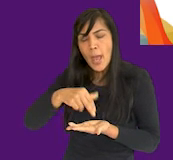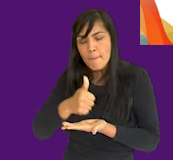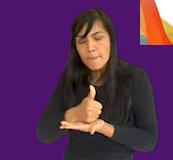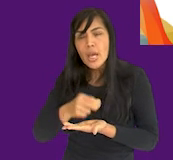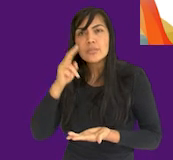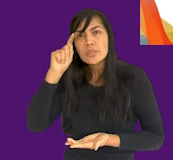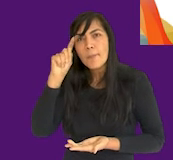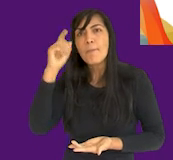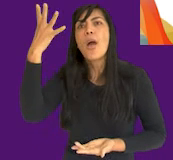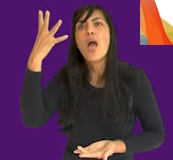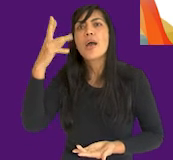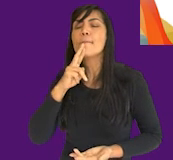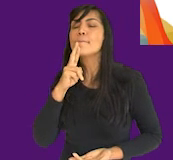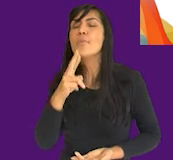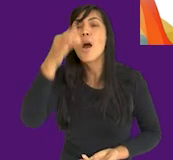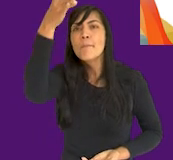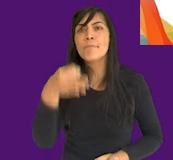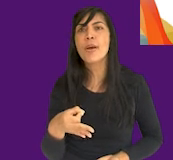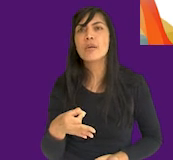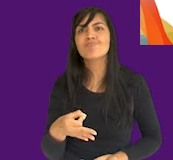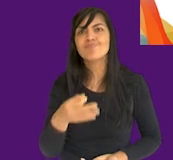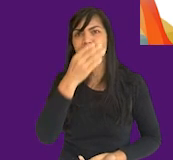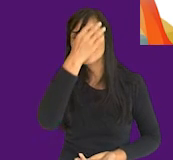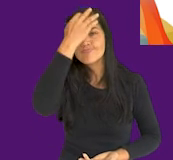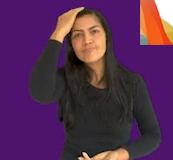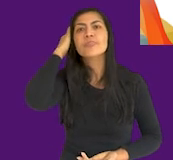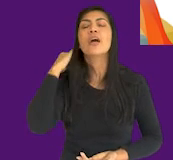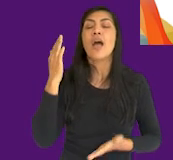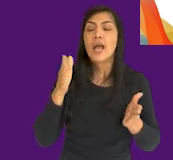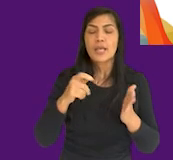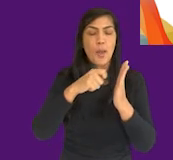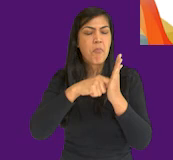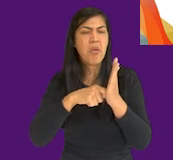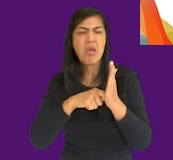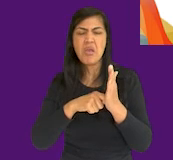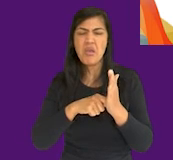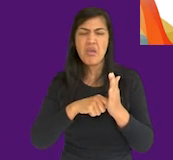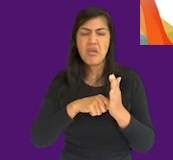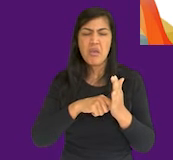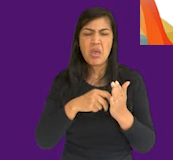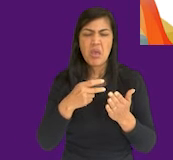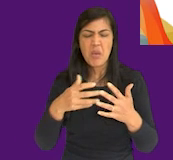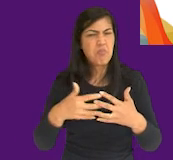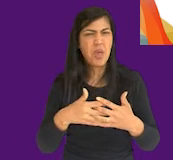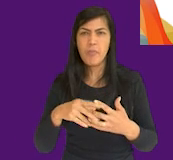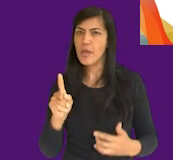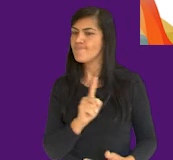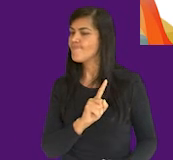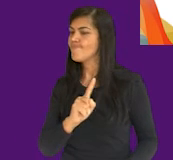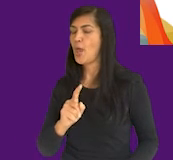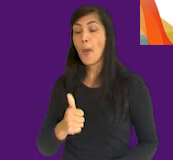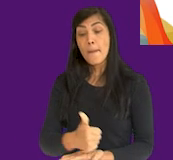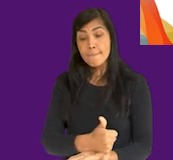executivos consegue utilizar para tomar as decisões ou desse programa aqui não é programa aleatório de